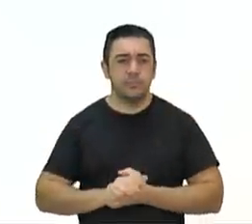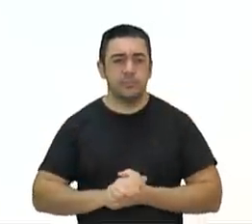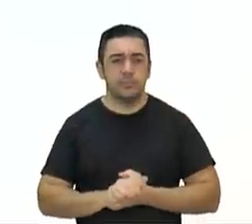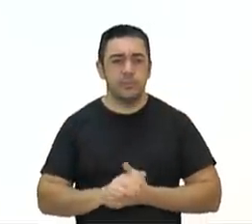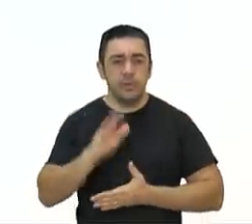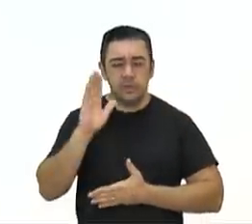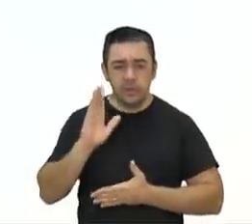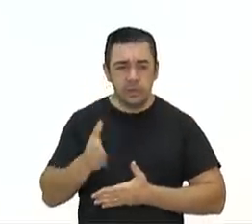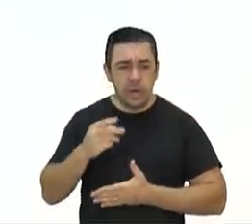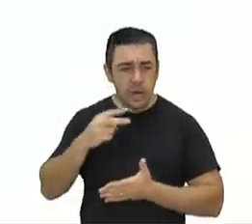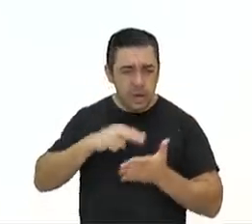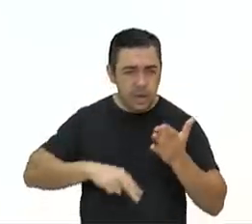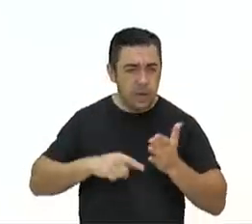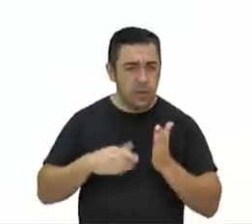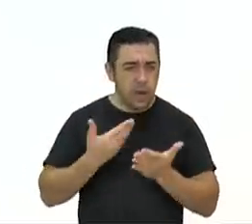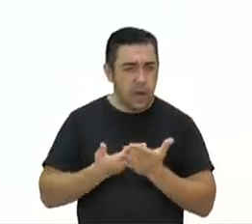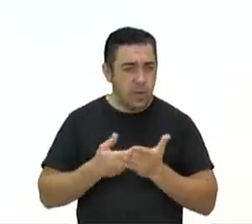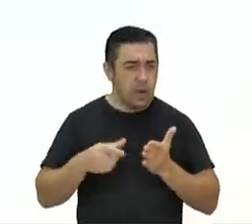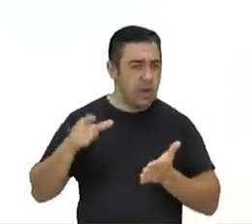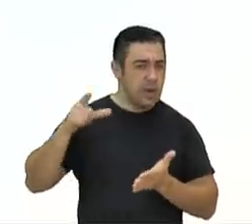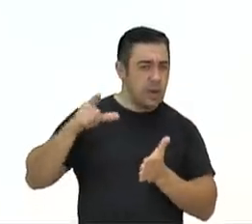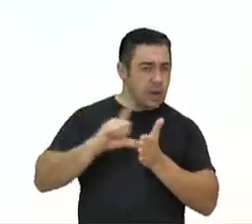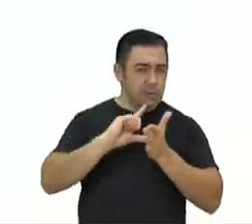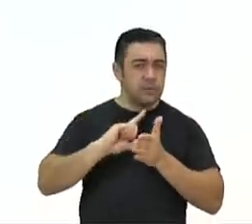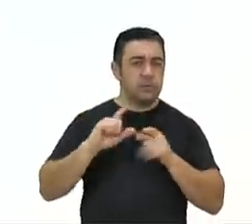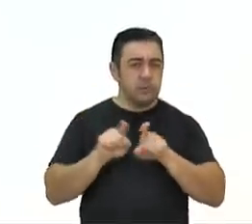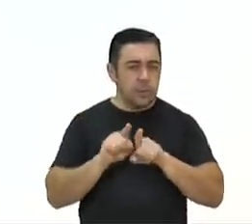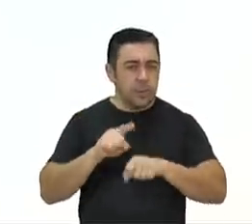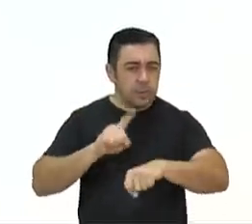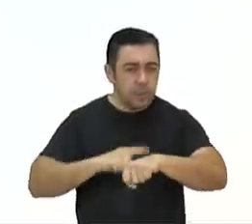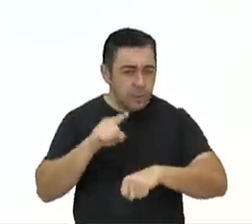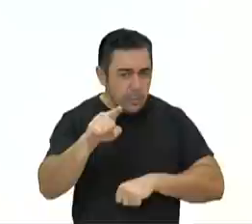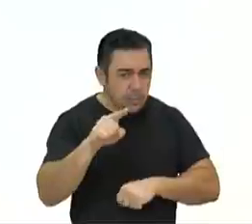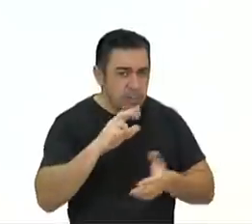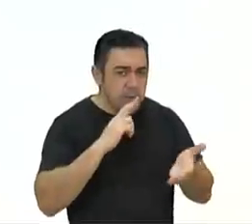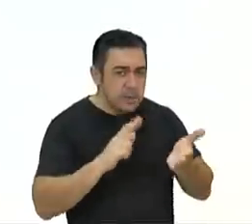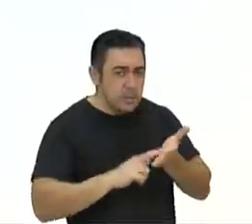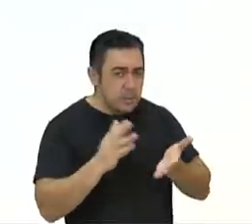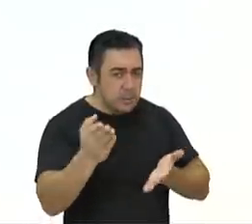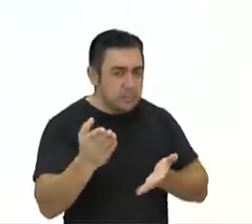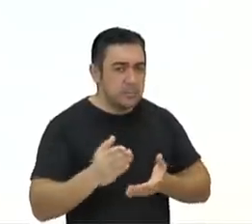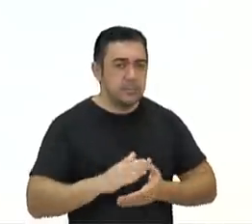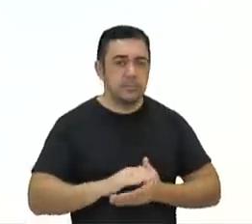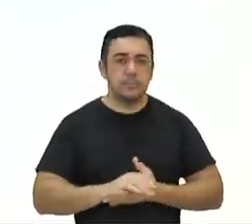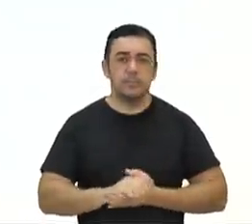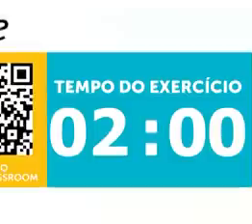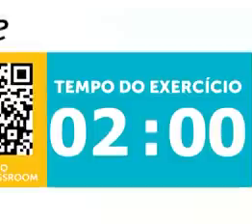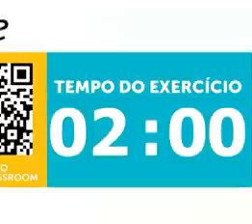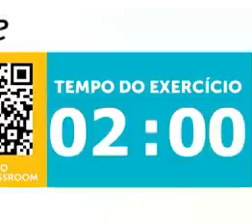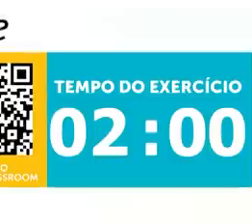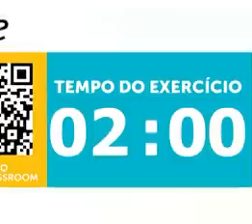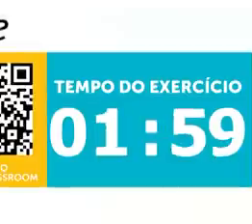conto que a gente leu na aula anterior e mais esse fragmento, eu vou dar um tempo para vocês tentar acertar essa questão.